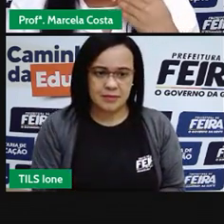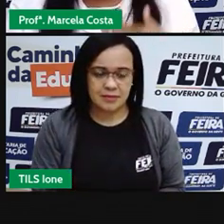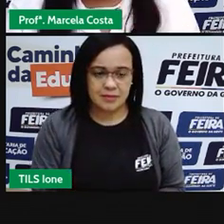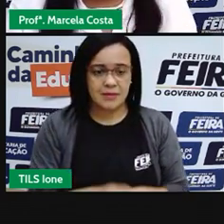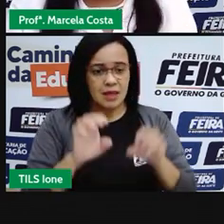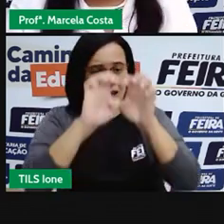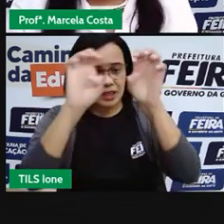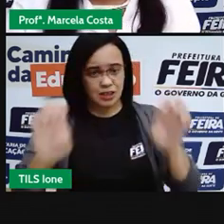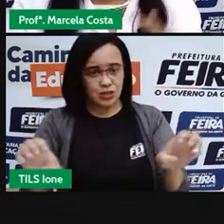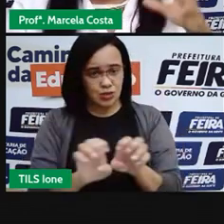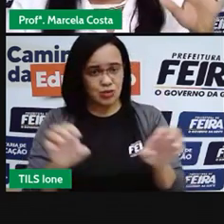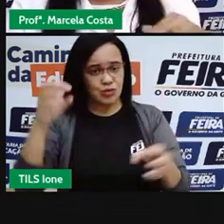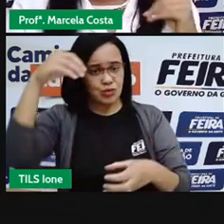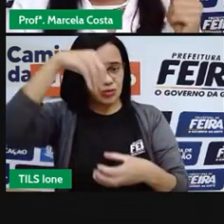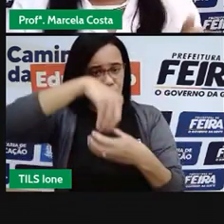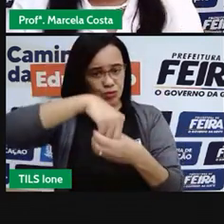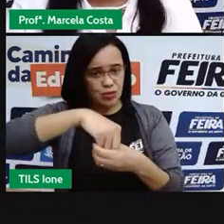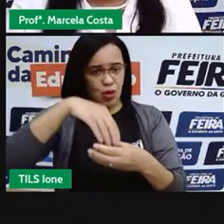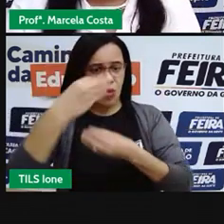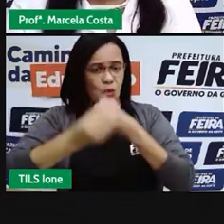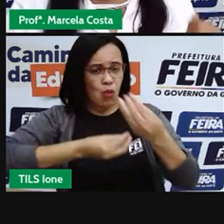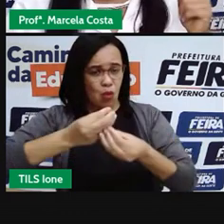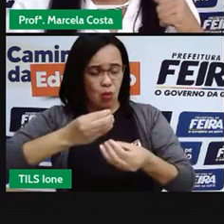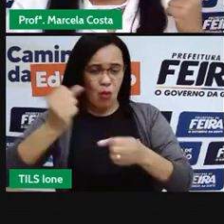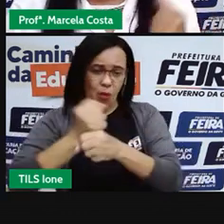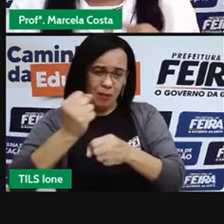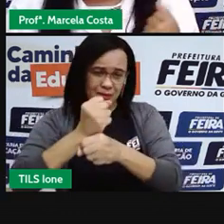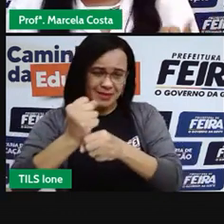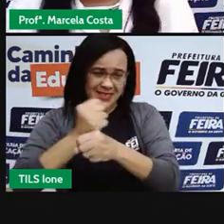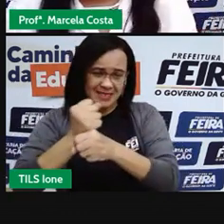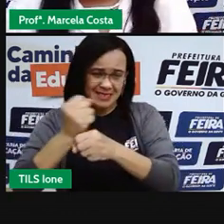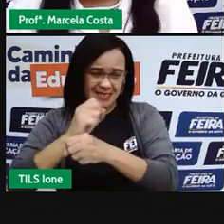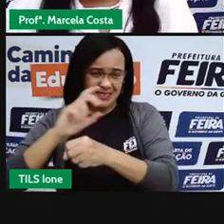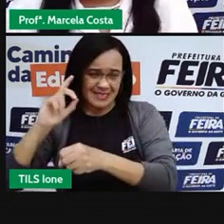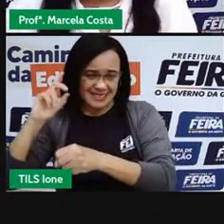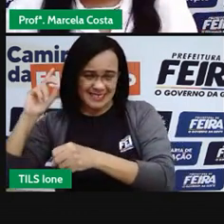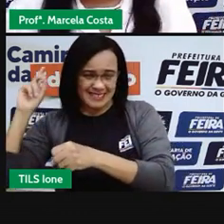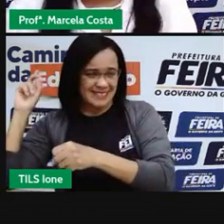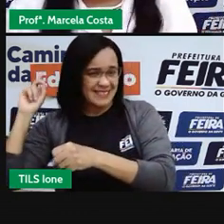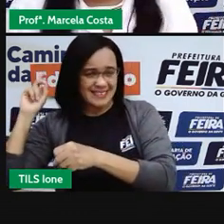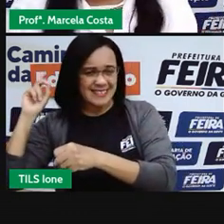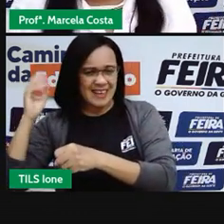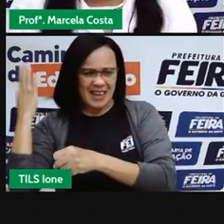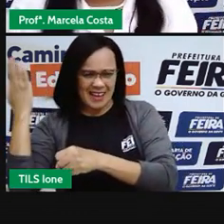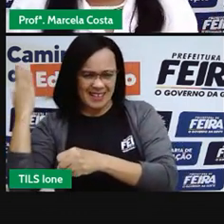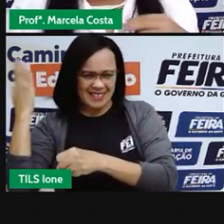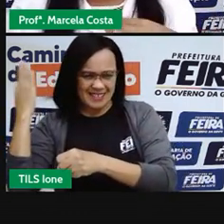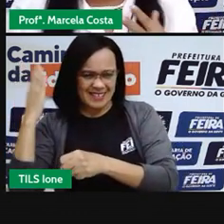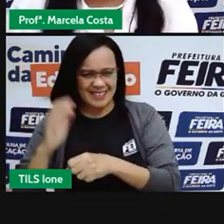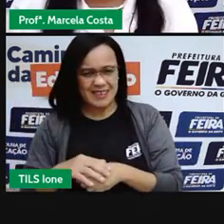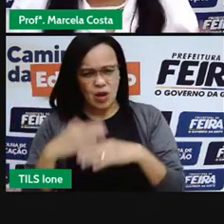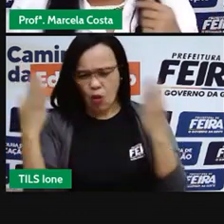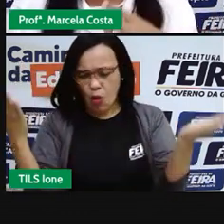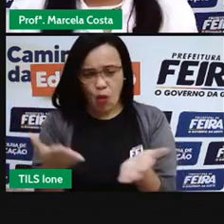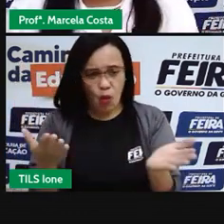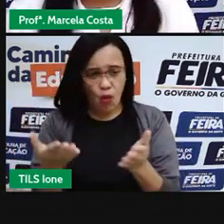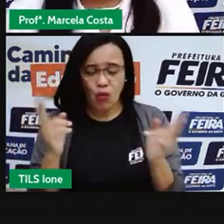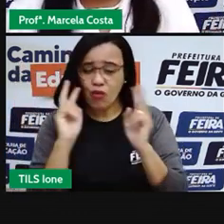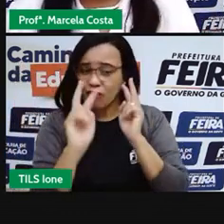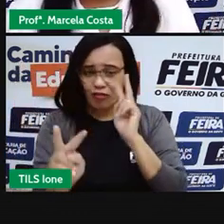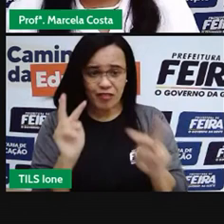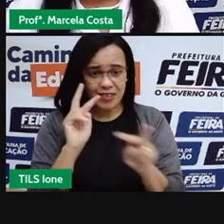essa estrutura mais antiga, que não é muito comum nas casas, nos prédios